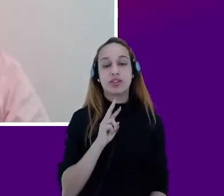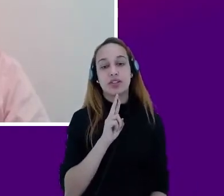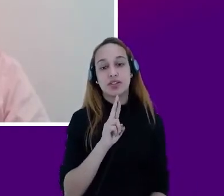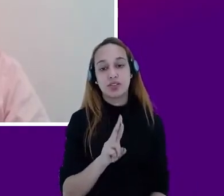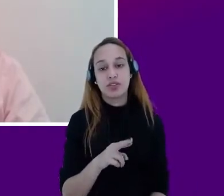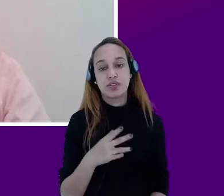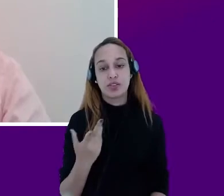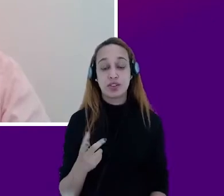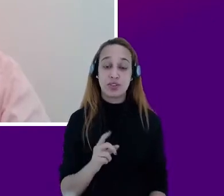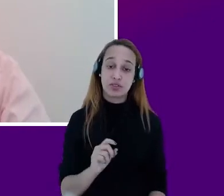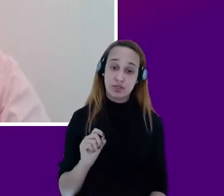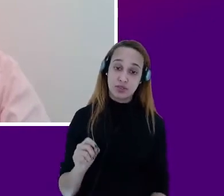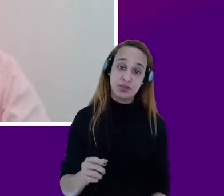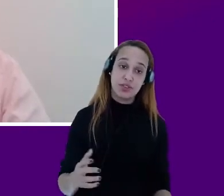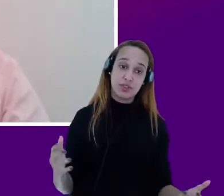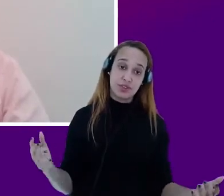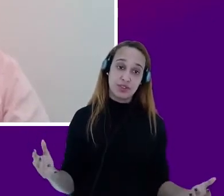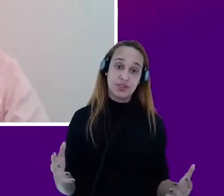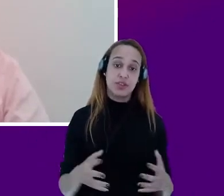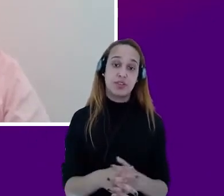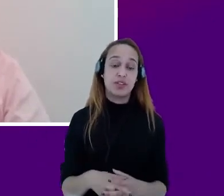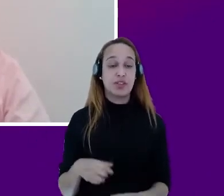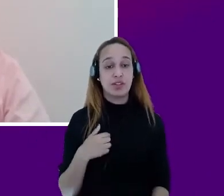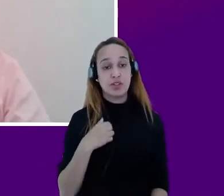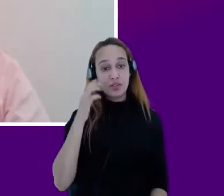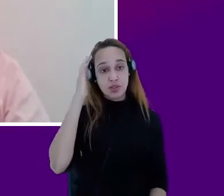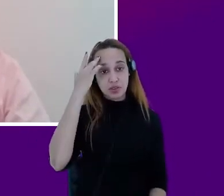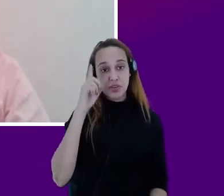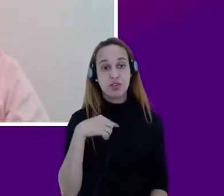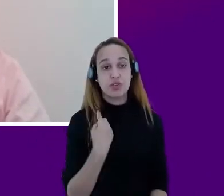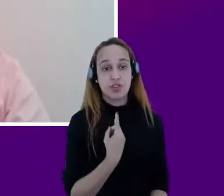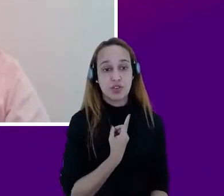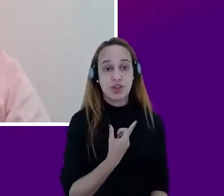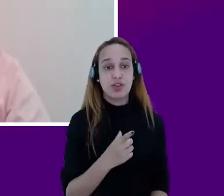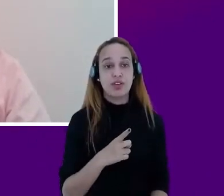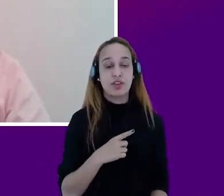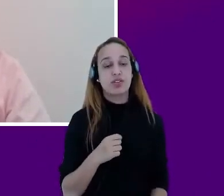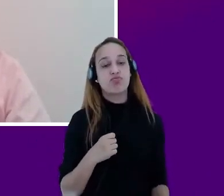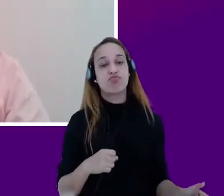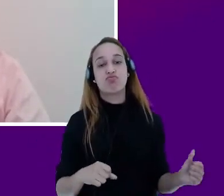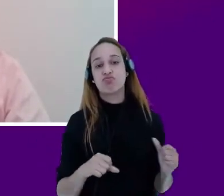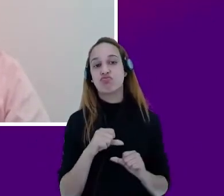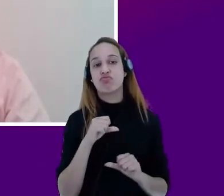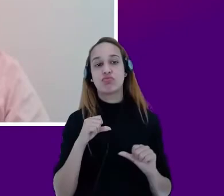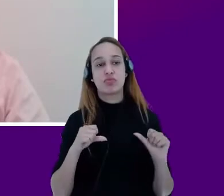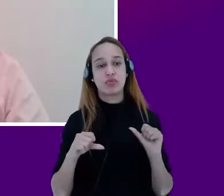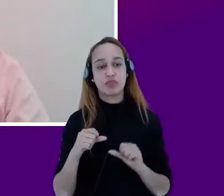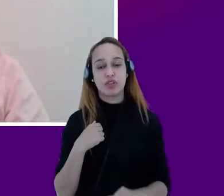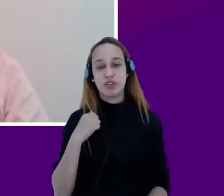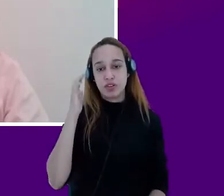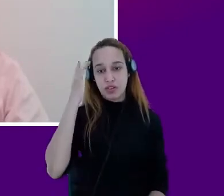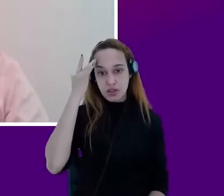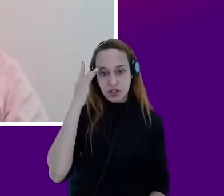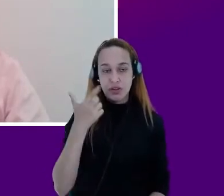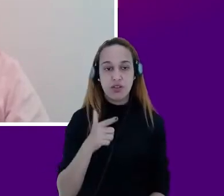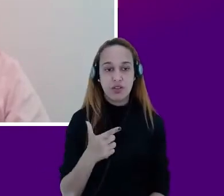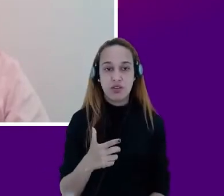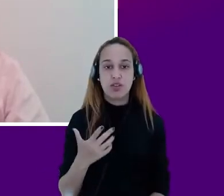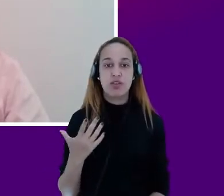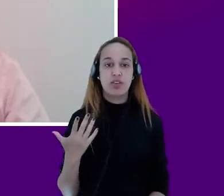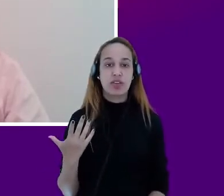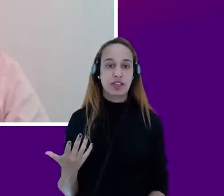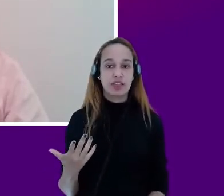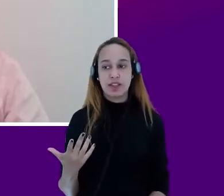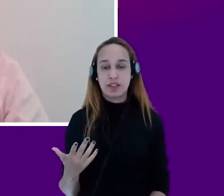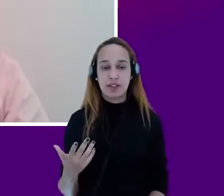sobre isso, né? Então, eu acho que a gente vai ter transformações constantes. Acho que não existe platô para aquilo que não é